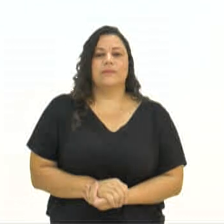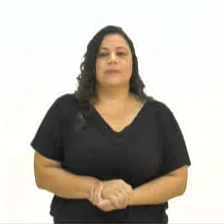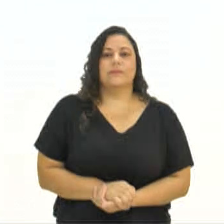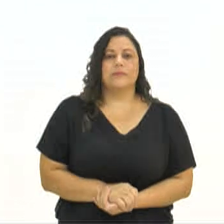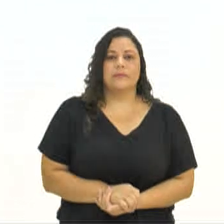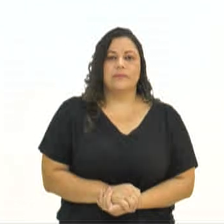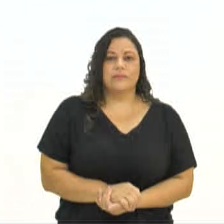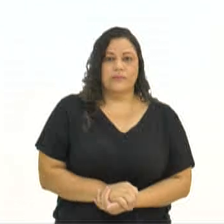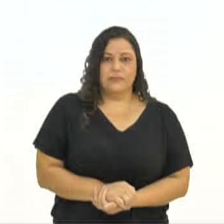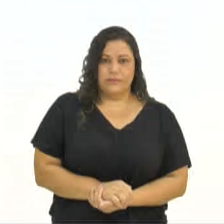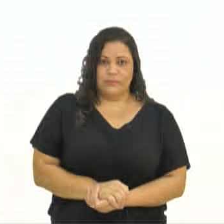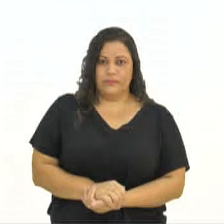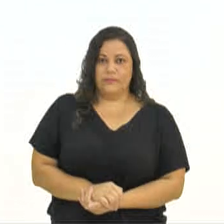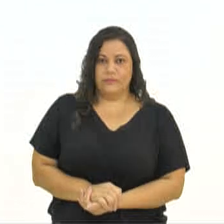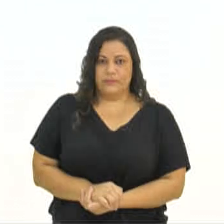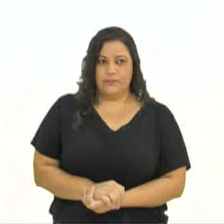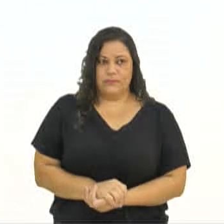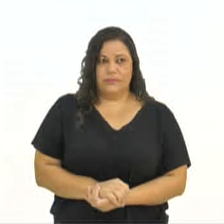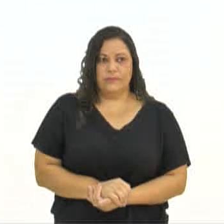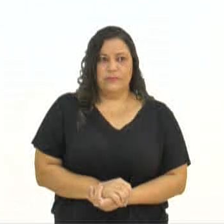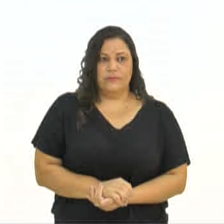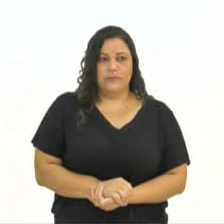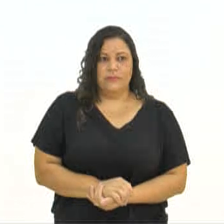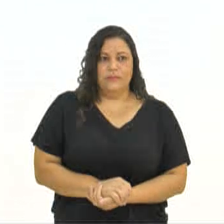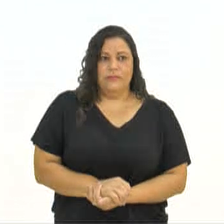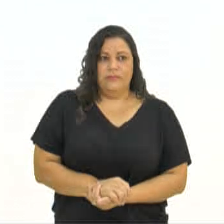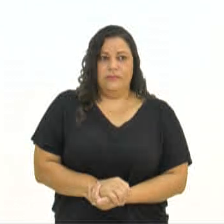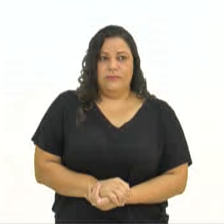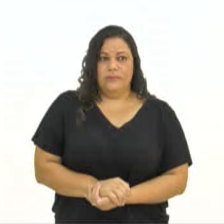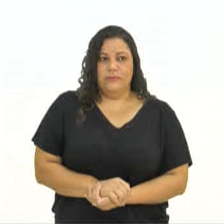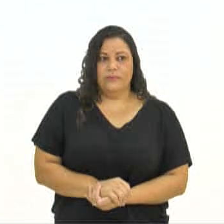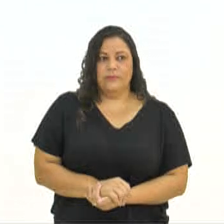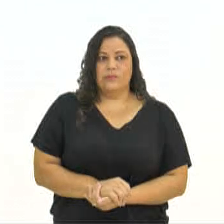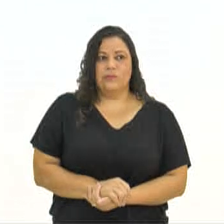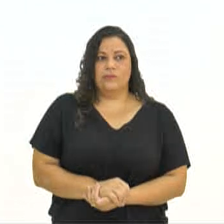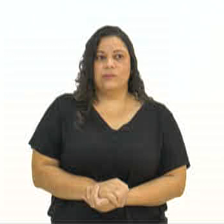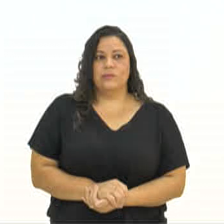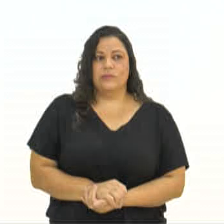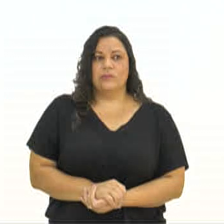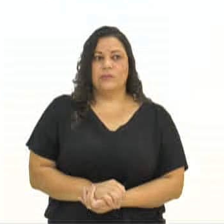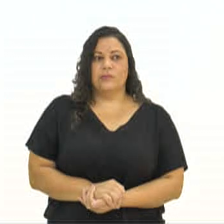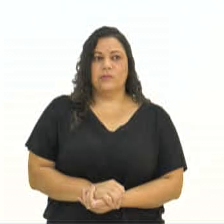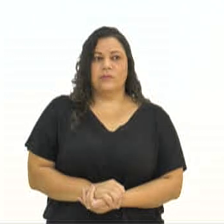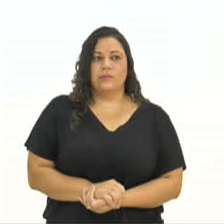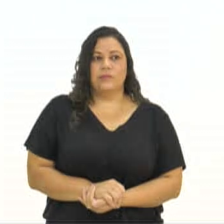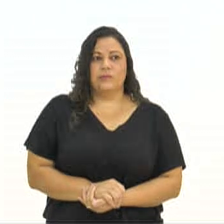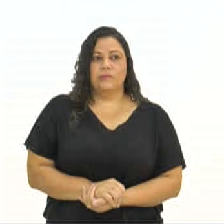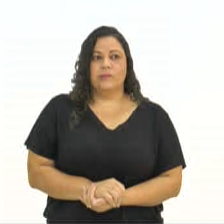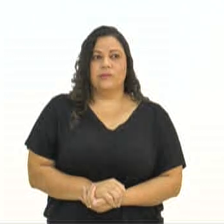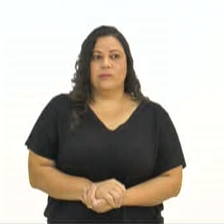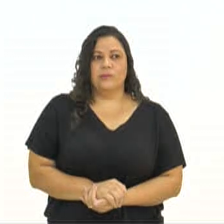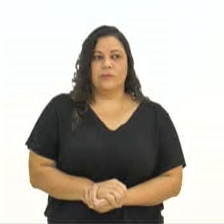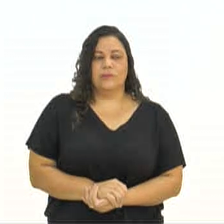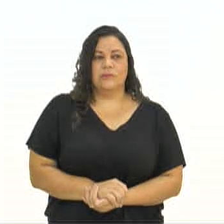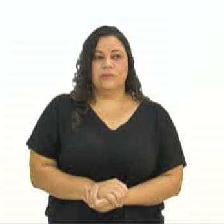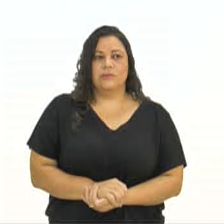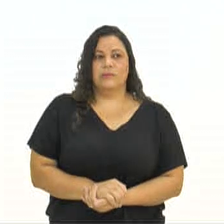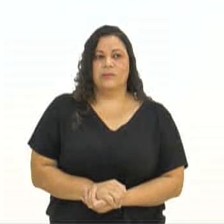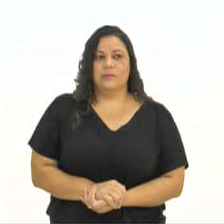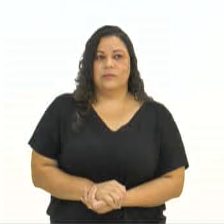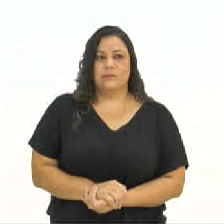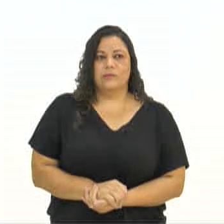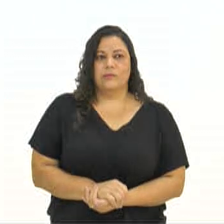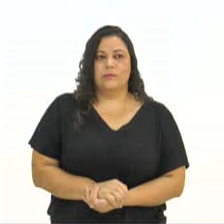su padre adoptivo, Hans, quien solo asistió hasta cuarto grado y tampoco lee bien, tal vez